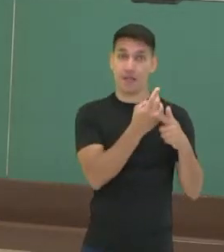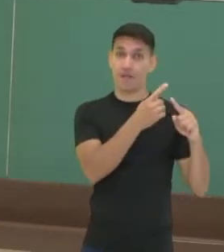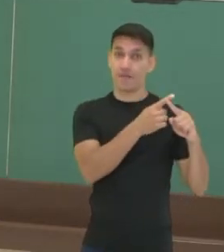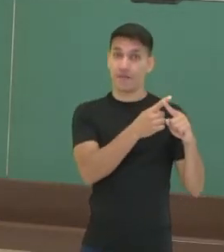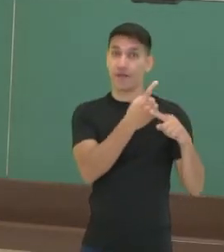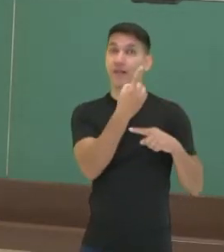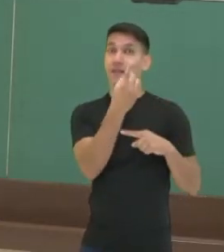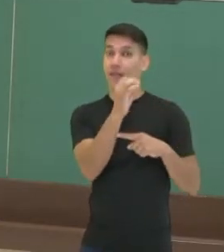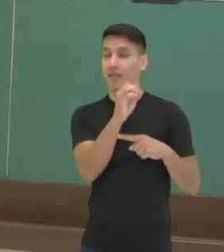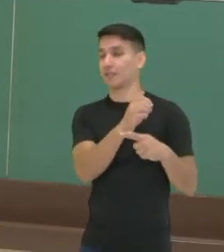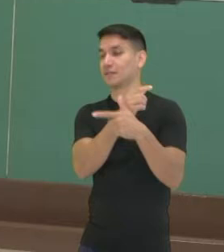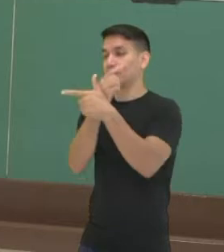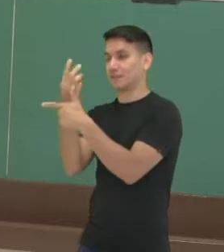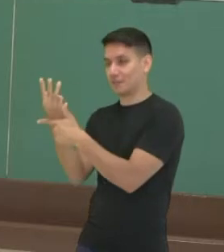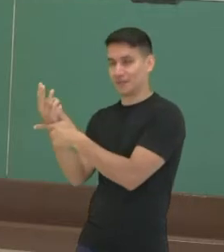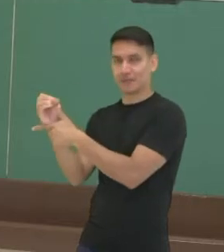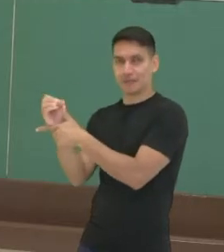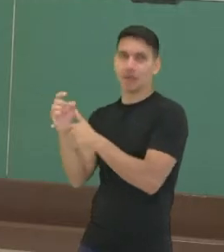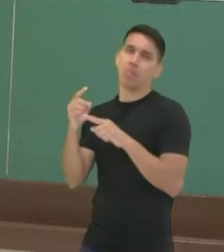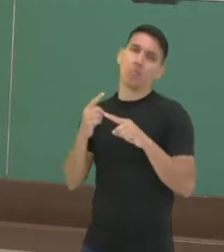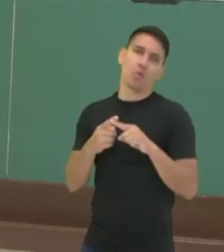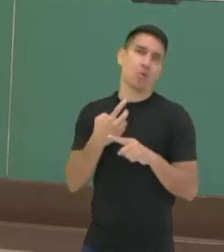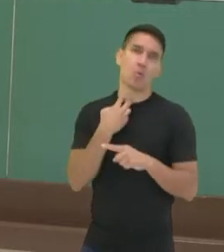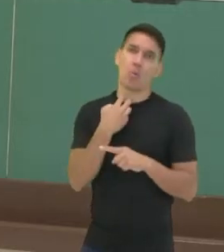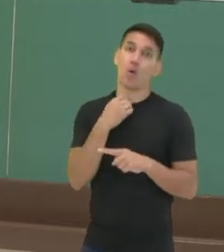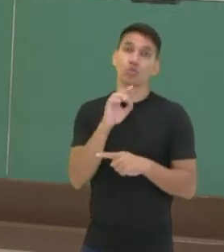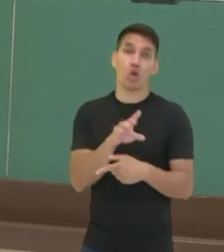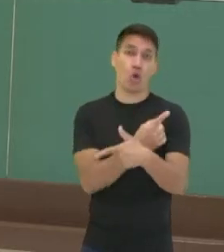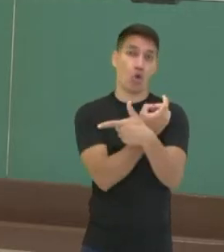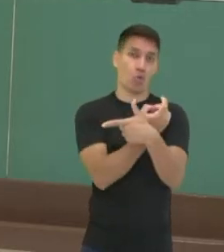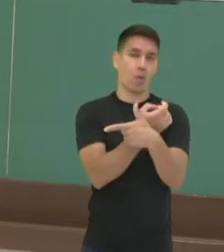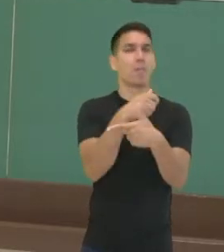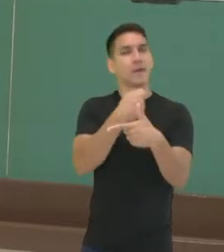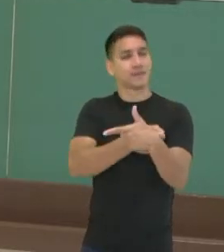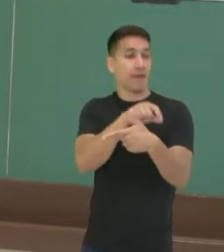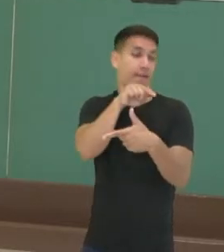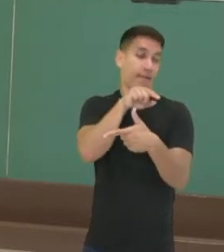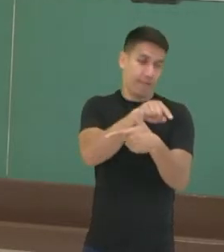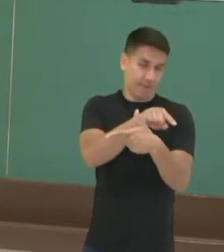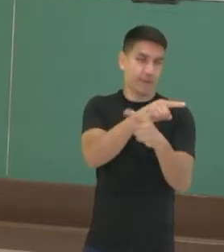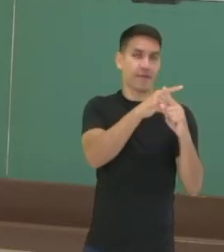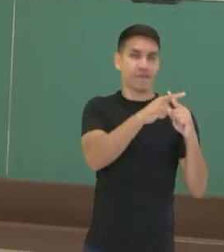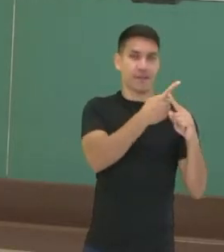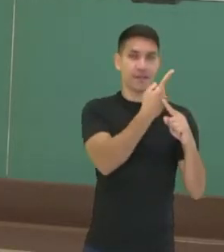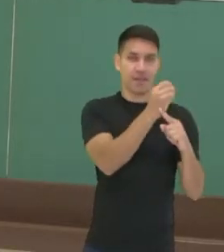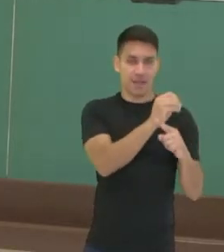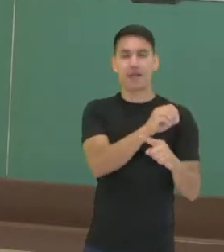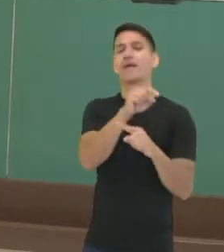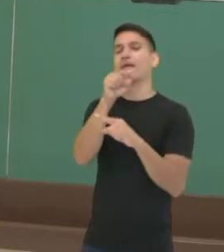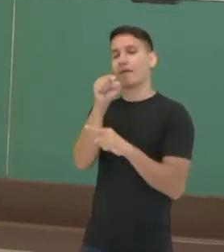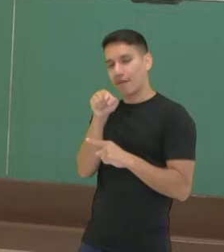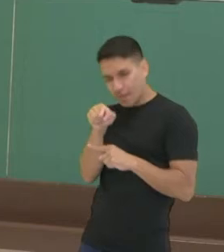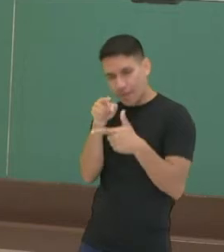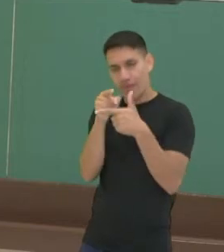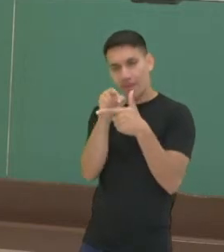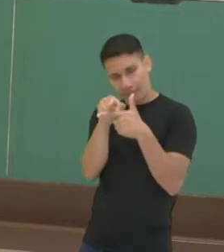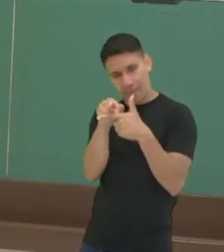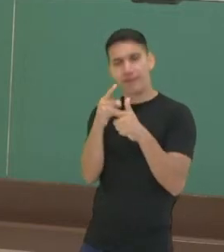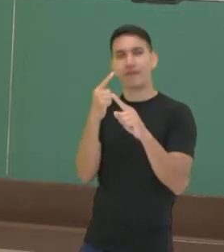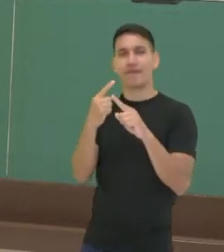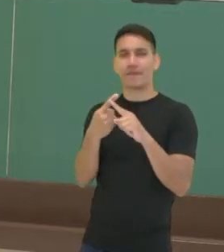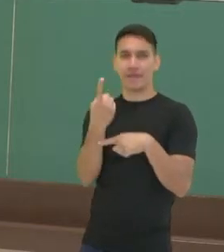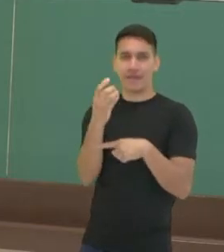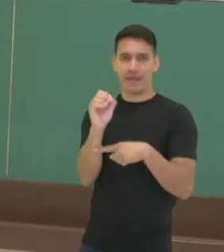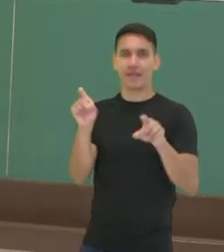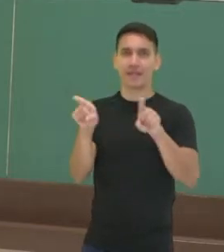só multiplicar um dos ladinhos, né? Eu não posso, não. Tem que multiplicar tanto o 54,6 quanto o 3, tá bom? Beleza? Para deixar